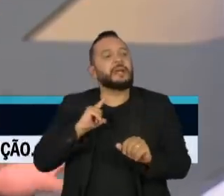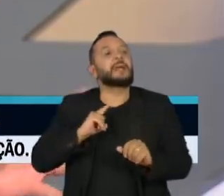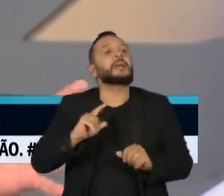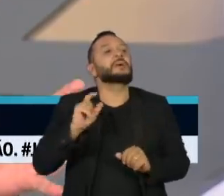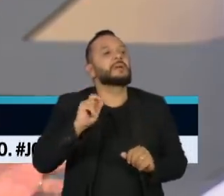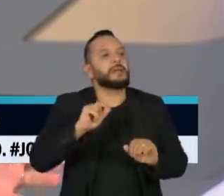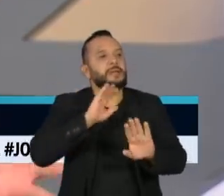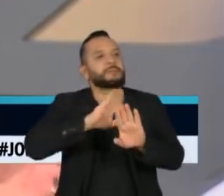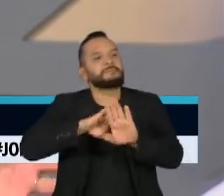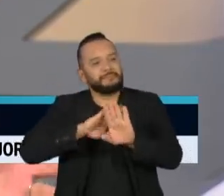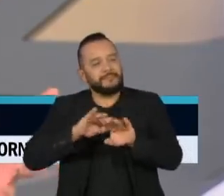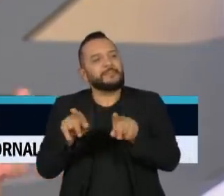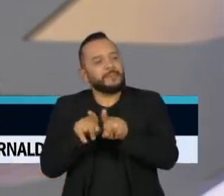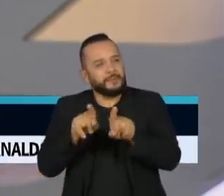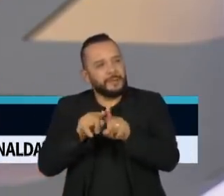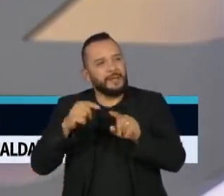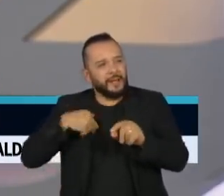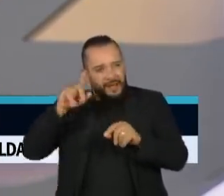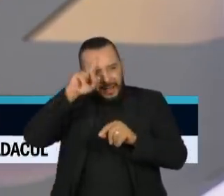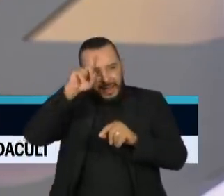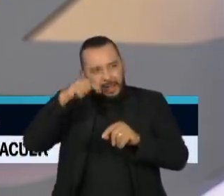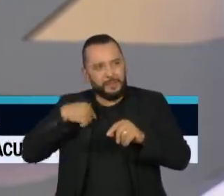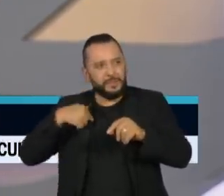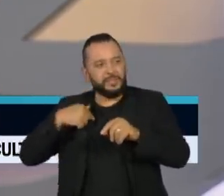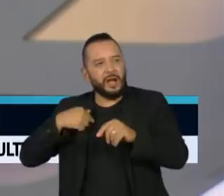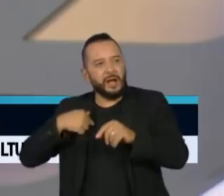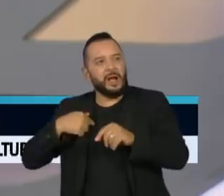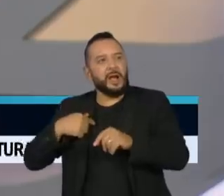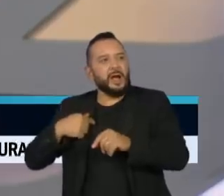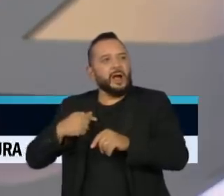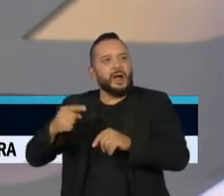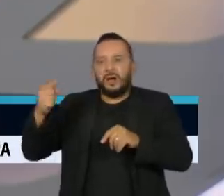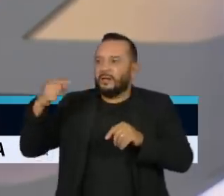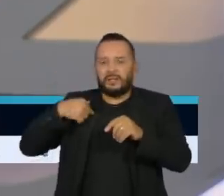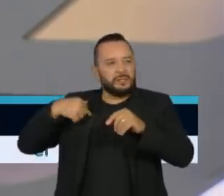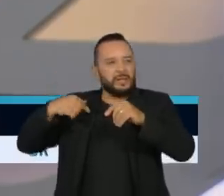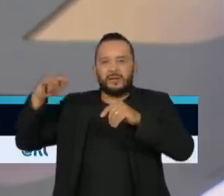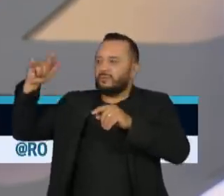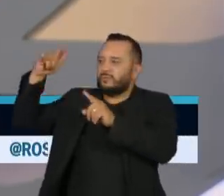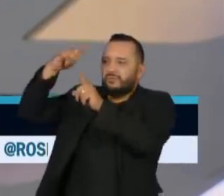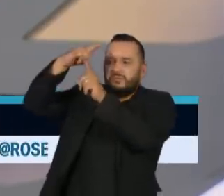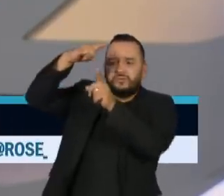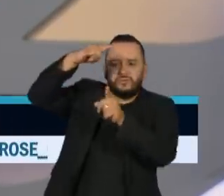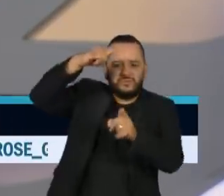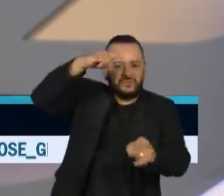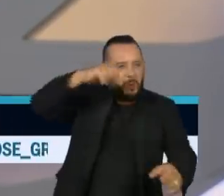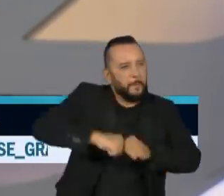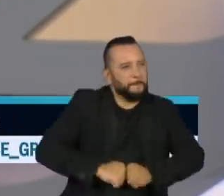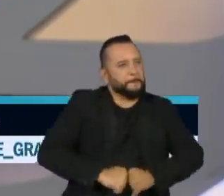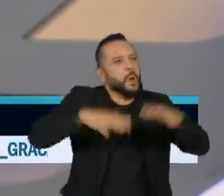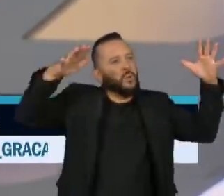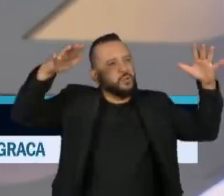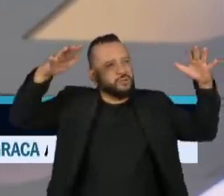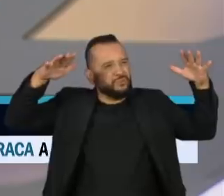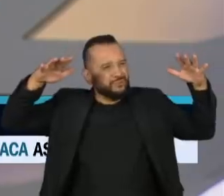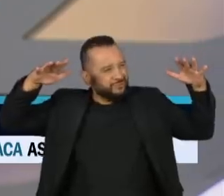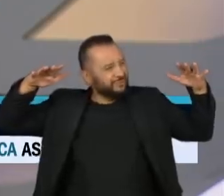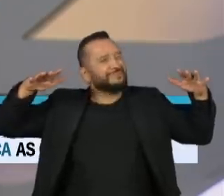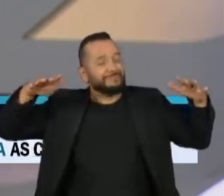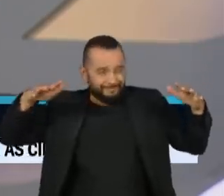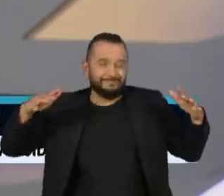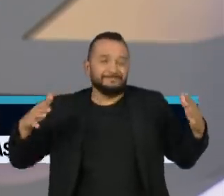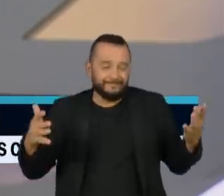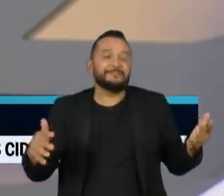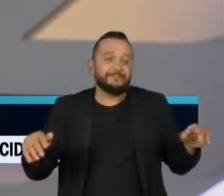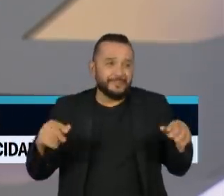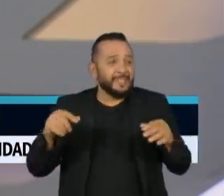fantasma de Hiroshima e de Nagasaki. Então é um componente muito forte na história japonesa em relação a essa doença. O Brasil